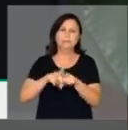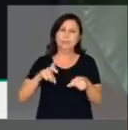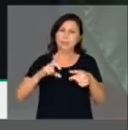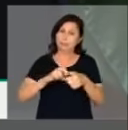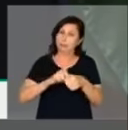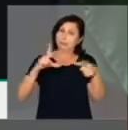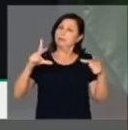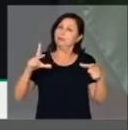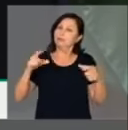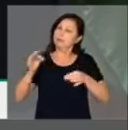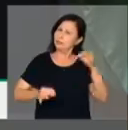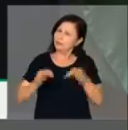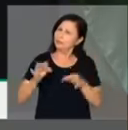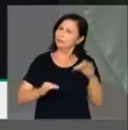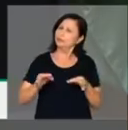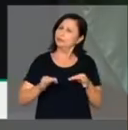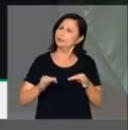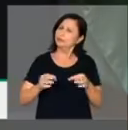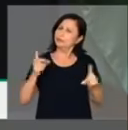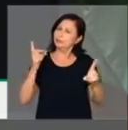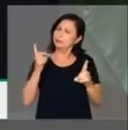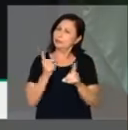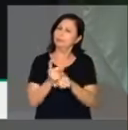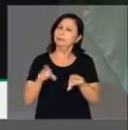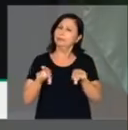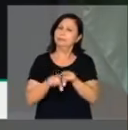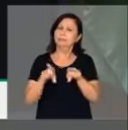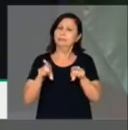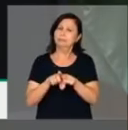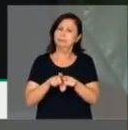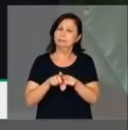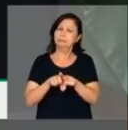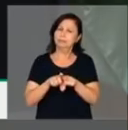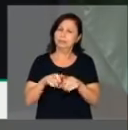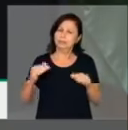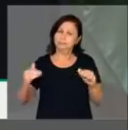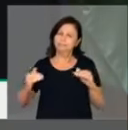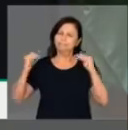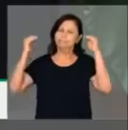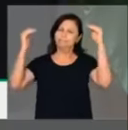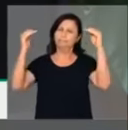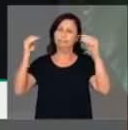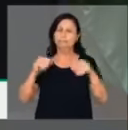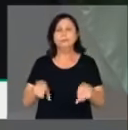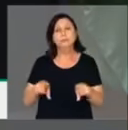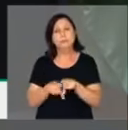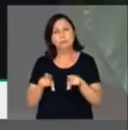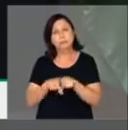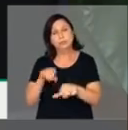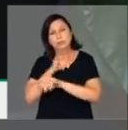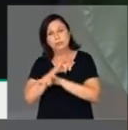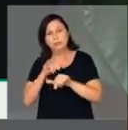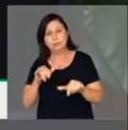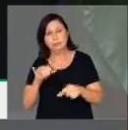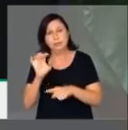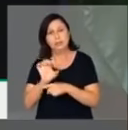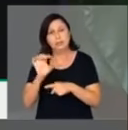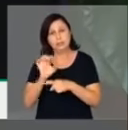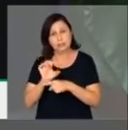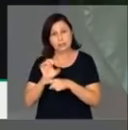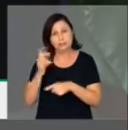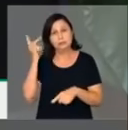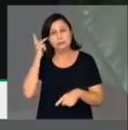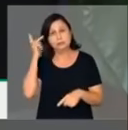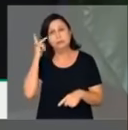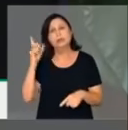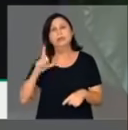democrático, um país justo e um país soberano. Queria também dizer que lá em São Paulo nós vamos ter